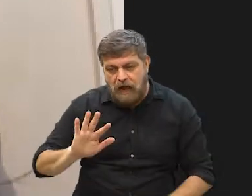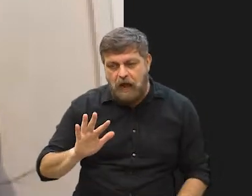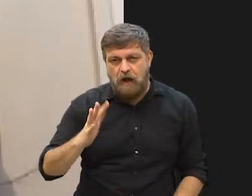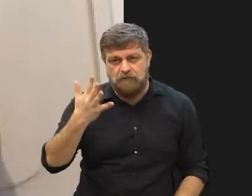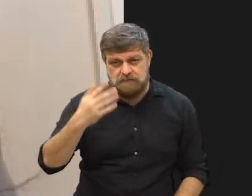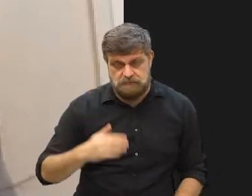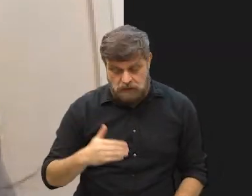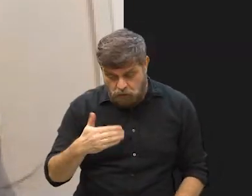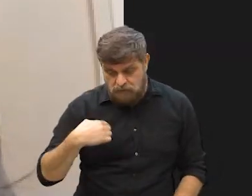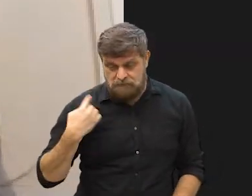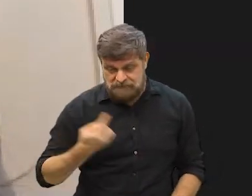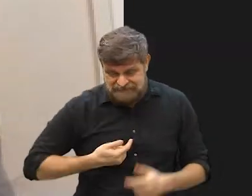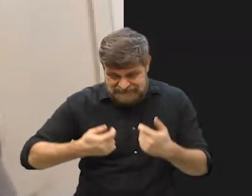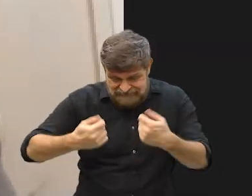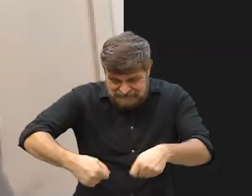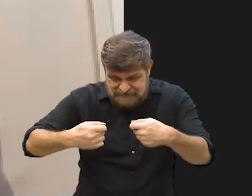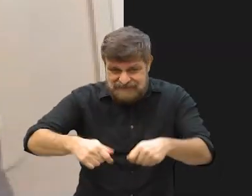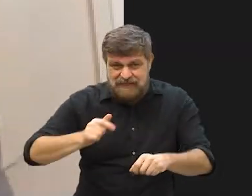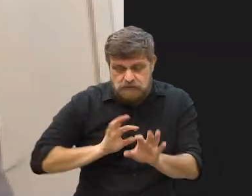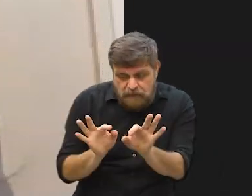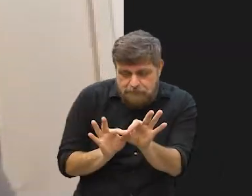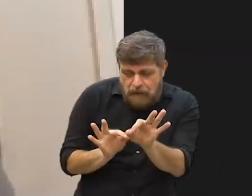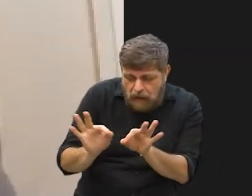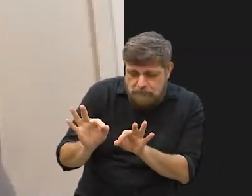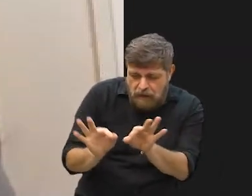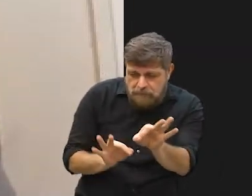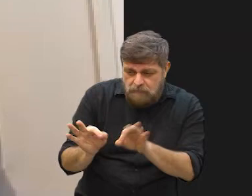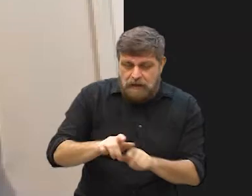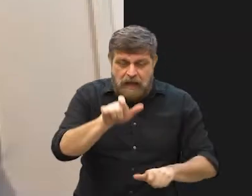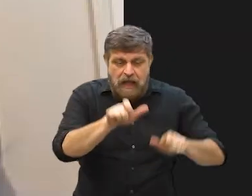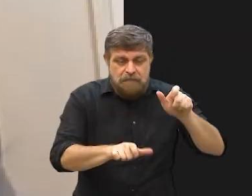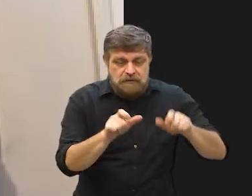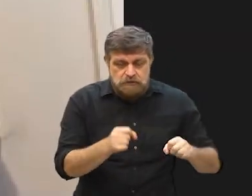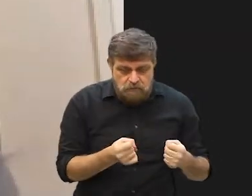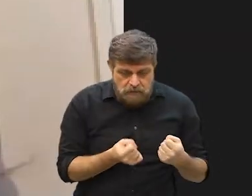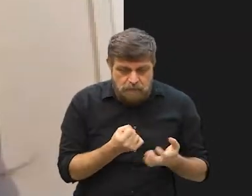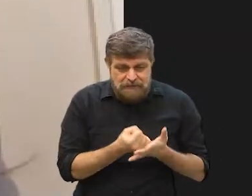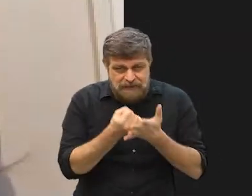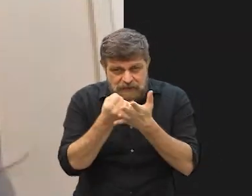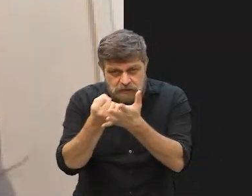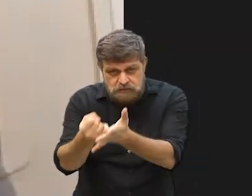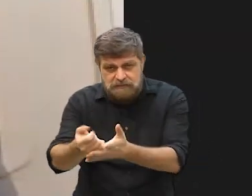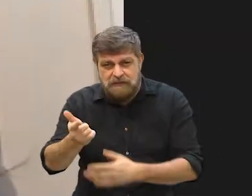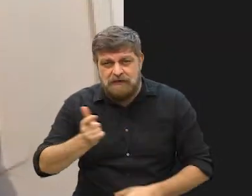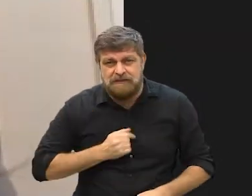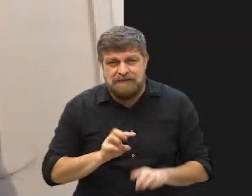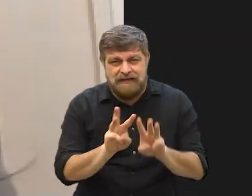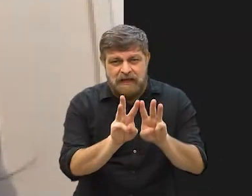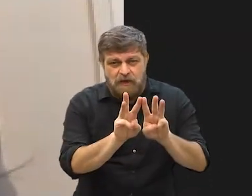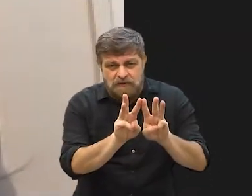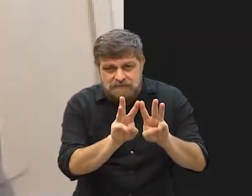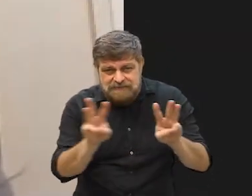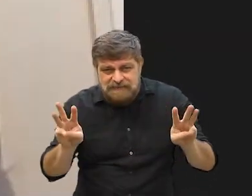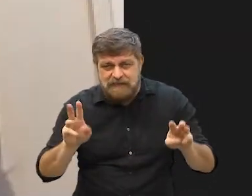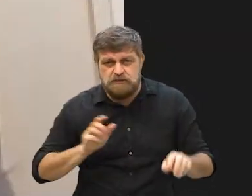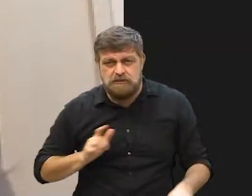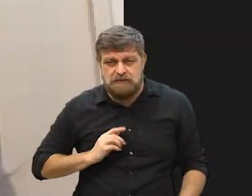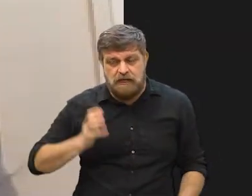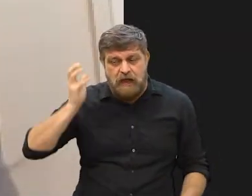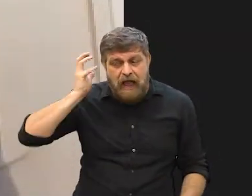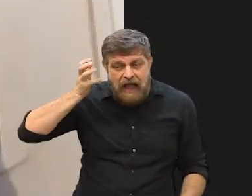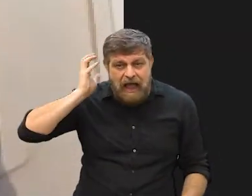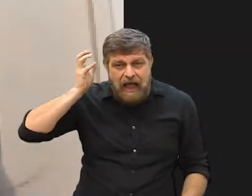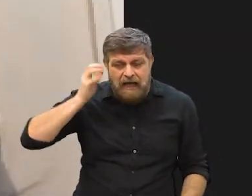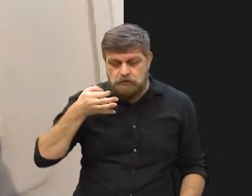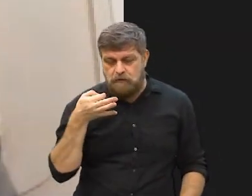quando a gente precisar, estiver organizando, quem puder nos ajudar, nós temos o nosso site, nosso web rádio, que a